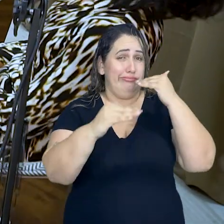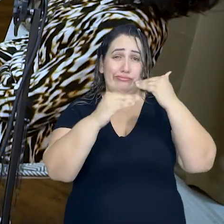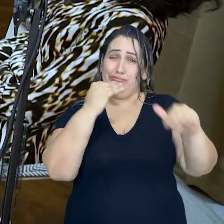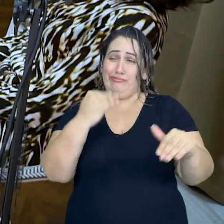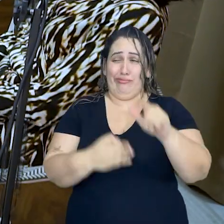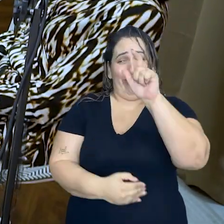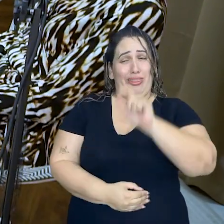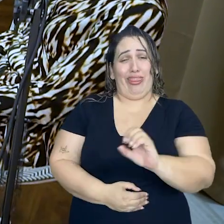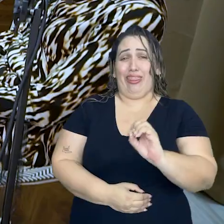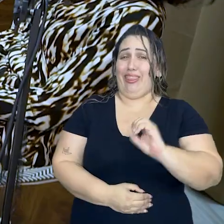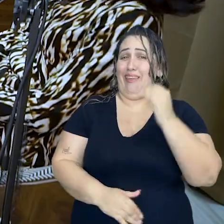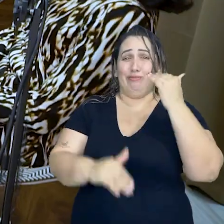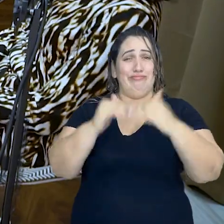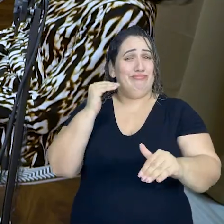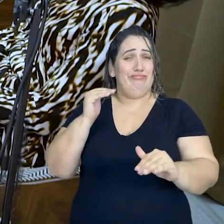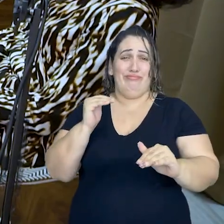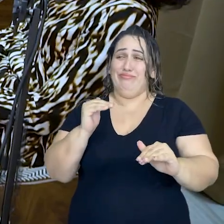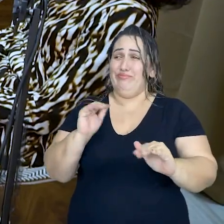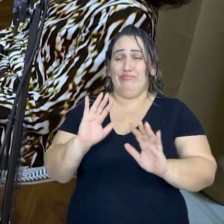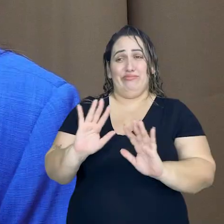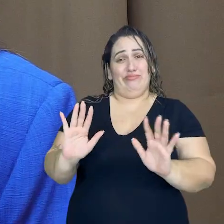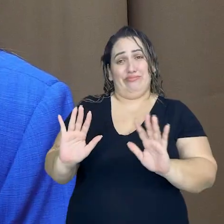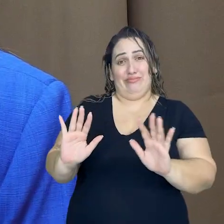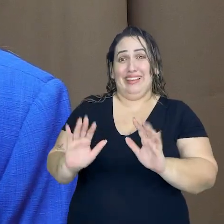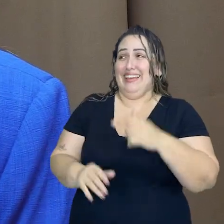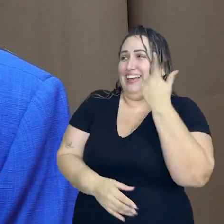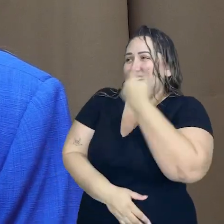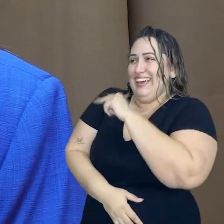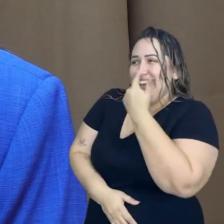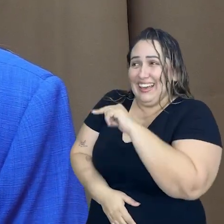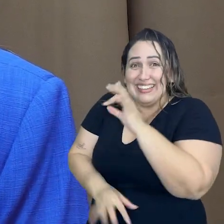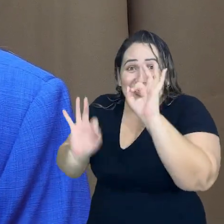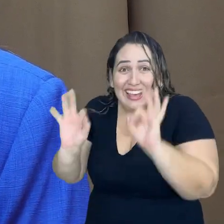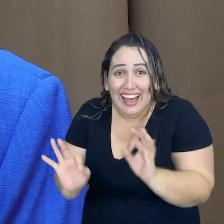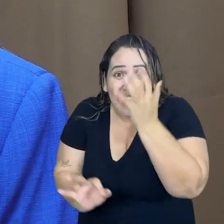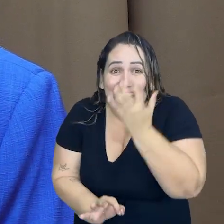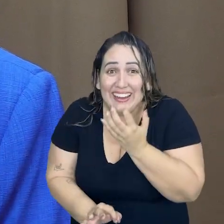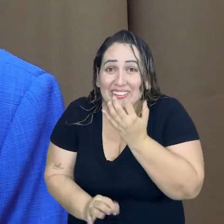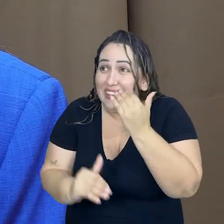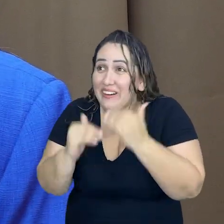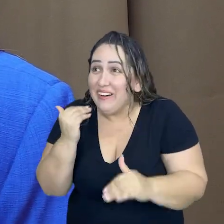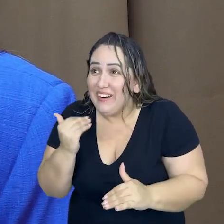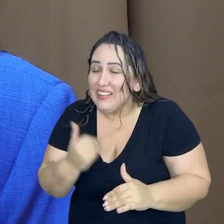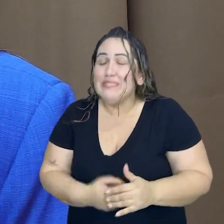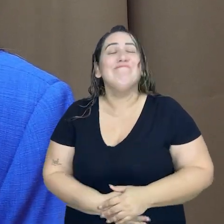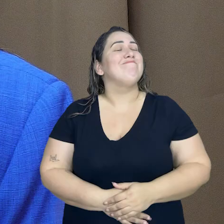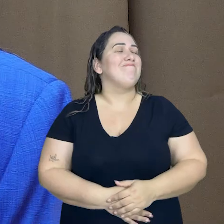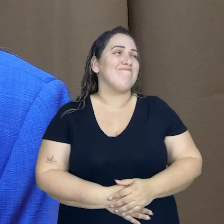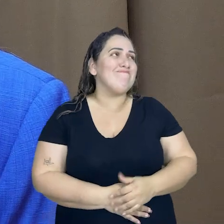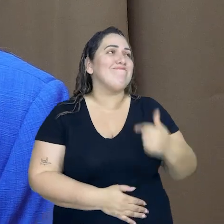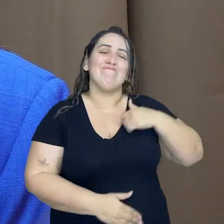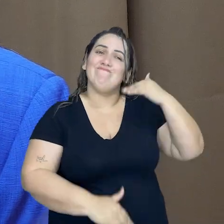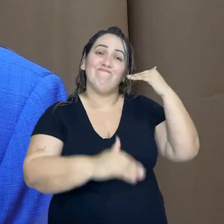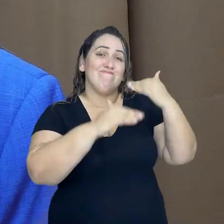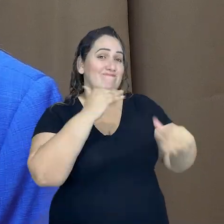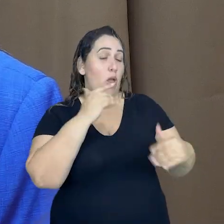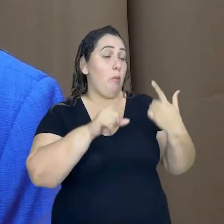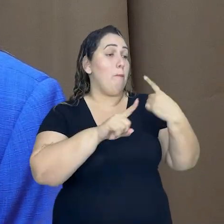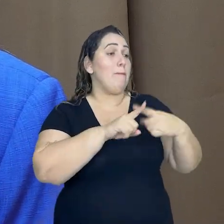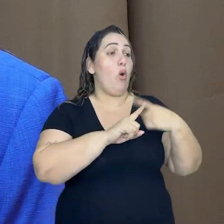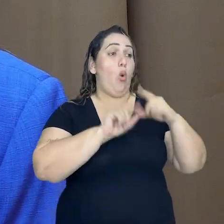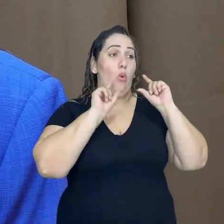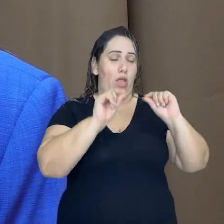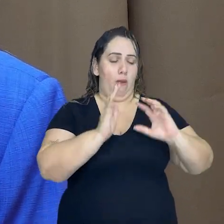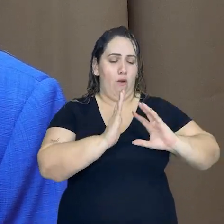Nossa, queremos ouvi-la. Eu discordo. Eu acho assim que os partidos eles estão ficando cada vez mais